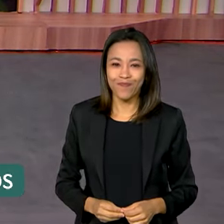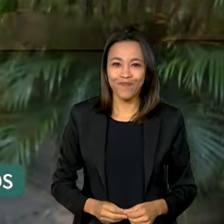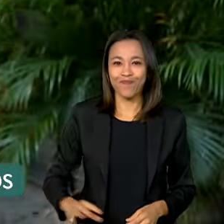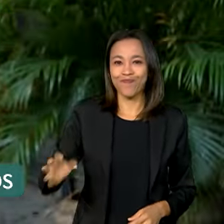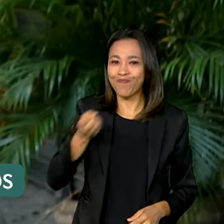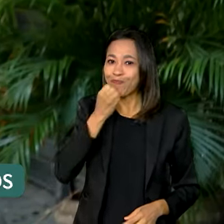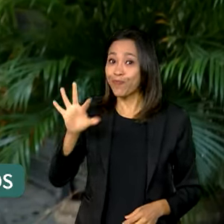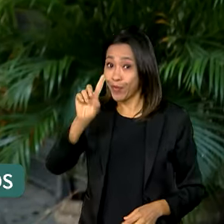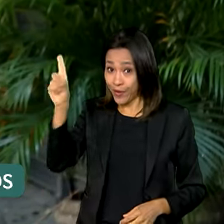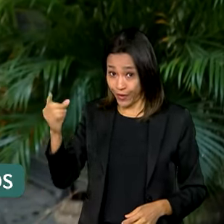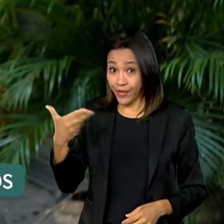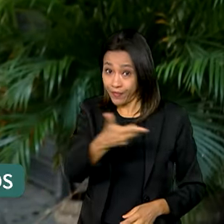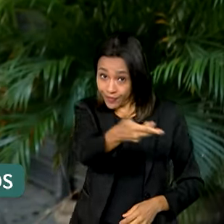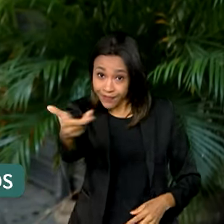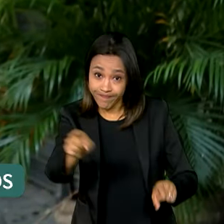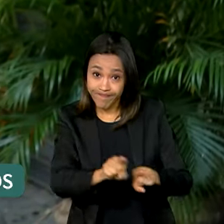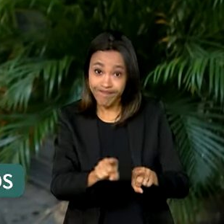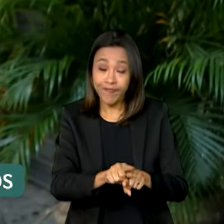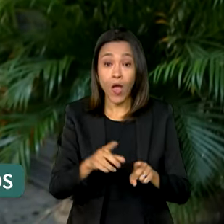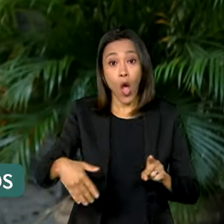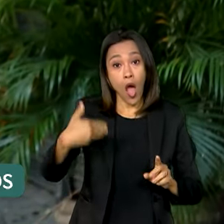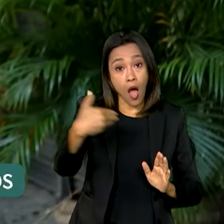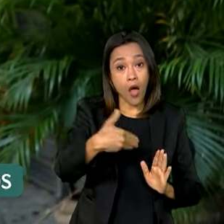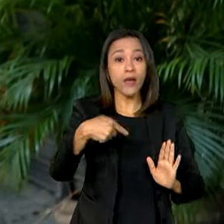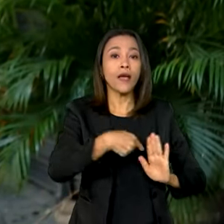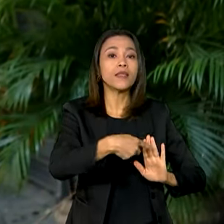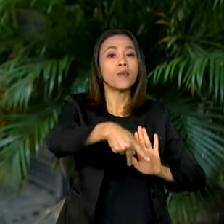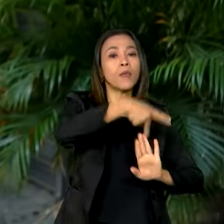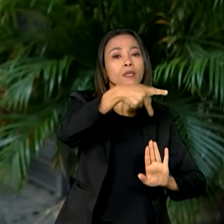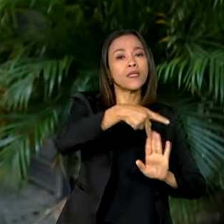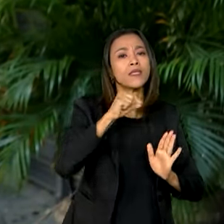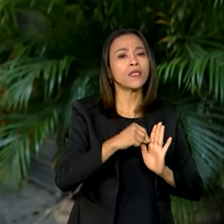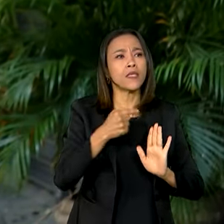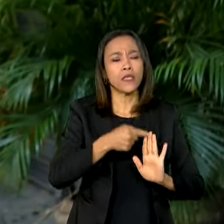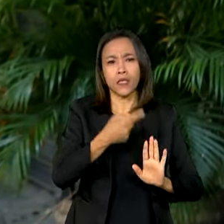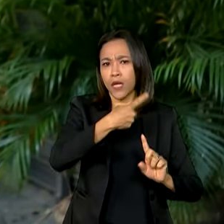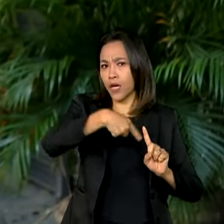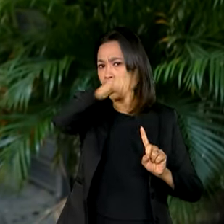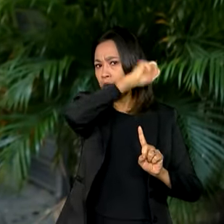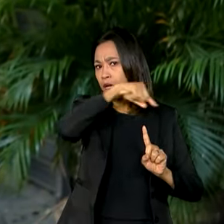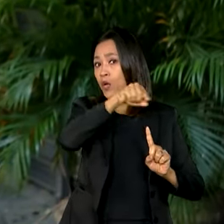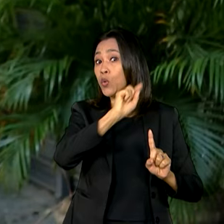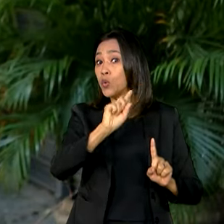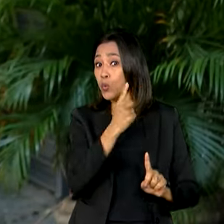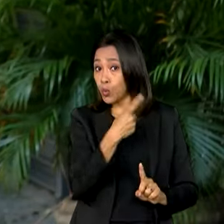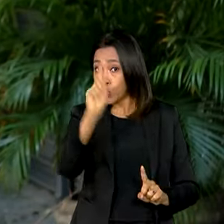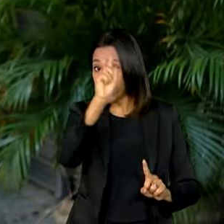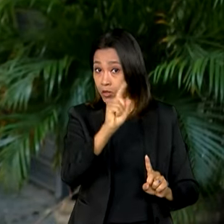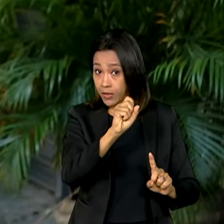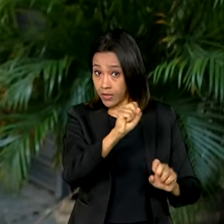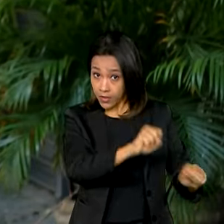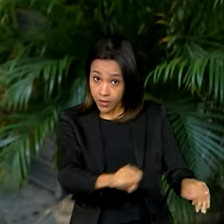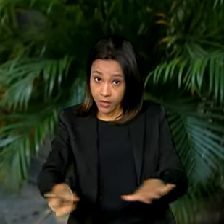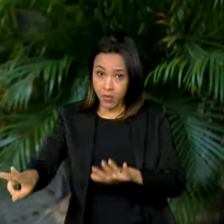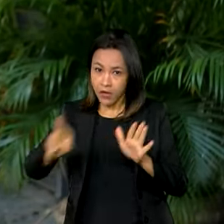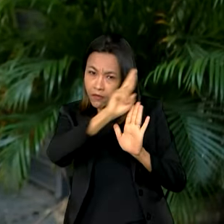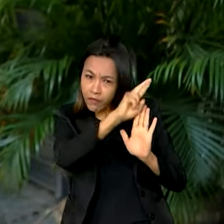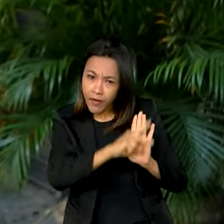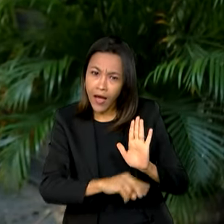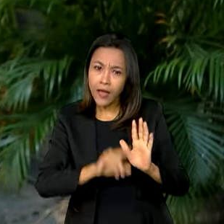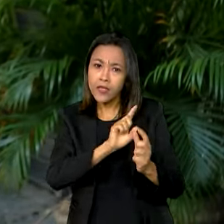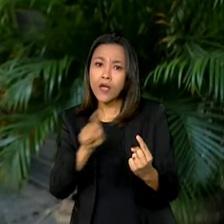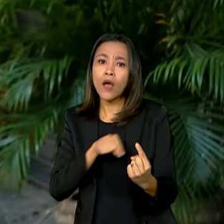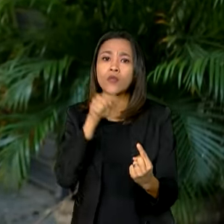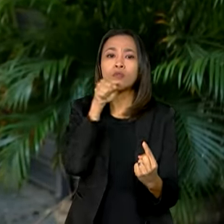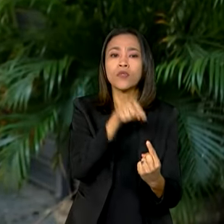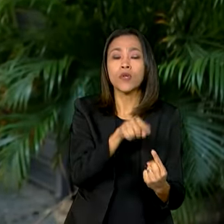Bom dia, Vanessa. Bom dia a todos. A portaria publicada na última semana estabelece uma série de metas que vai fazer essa